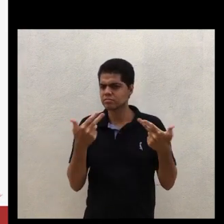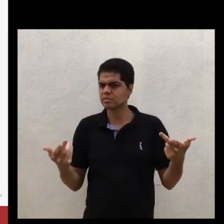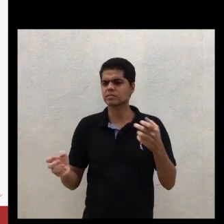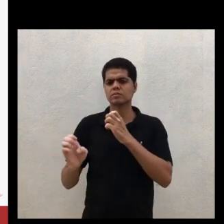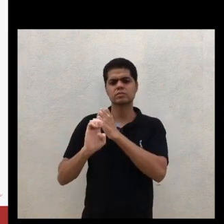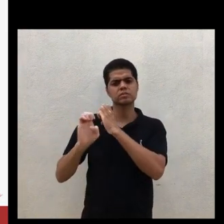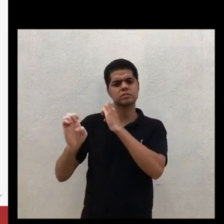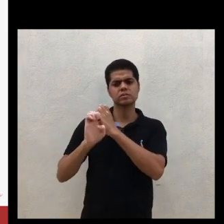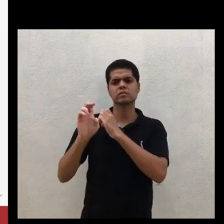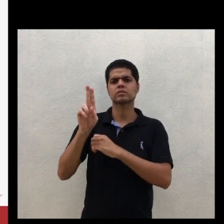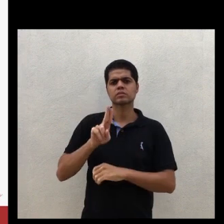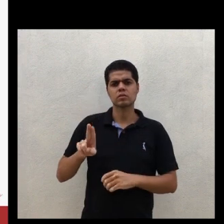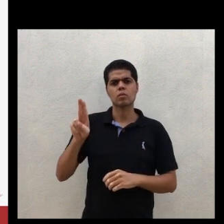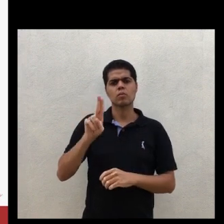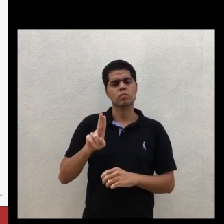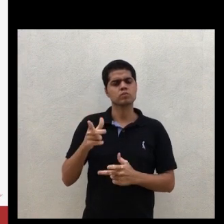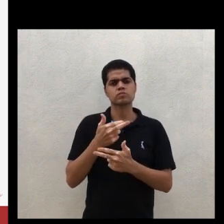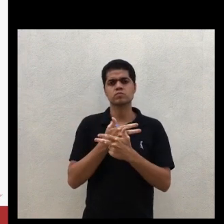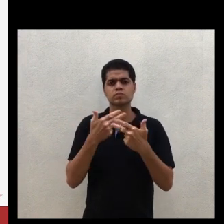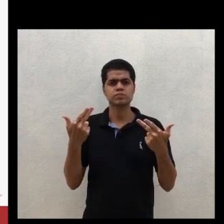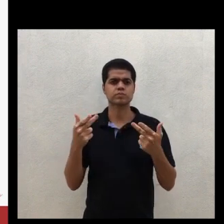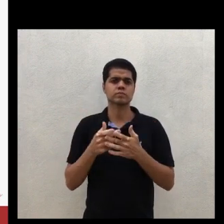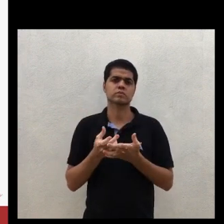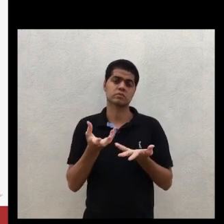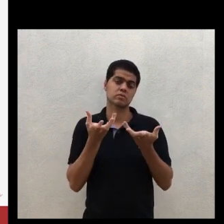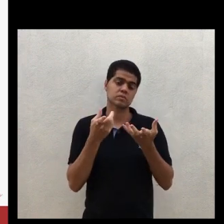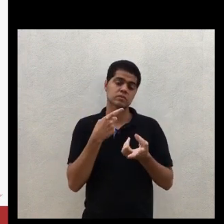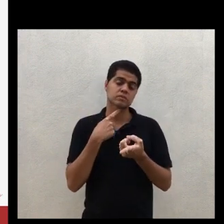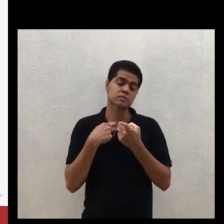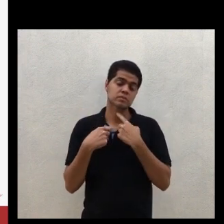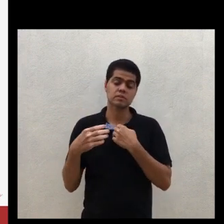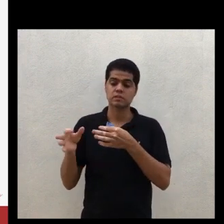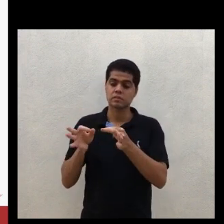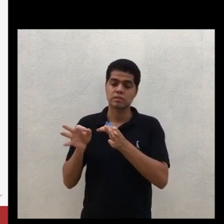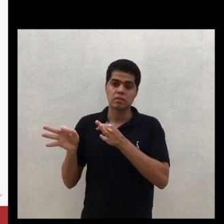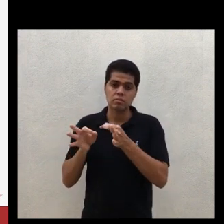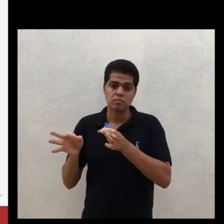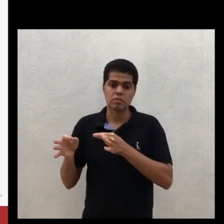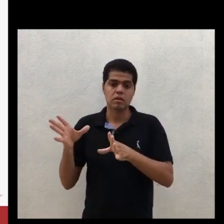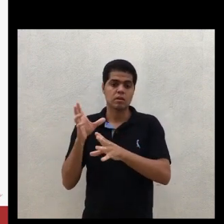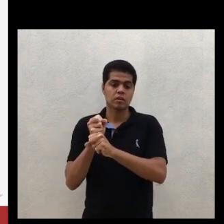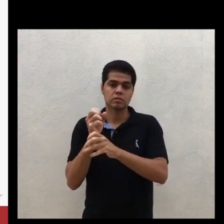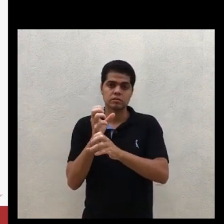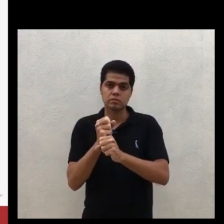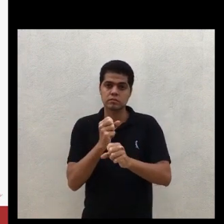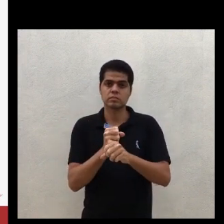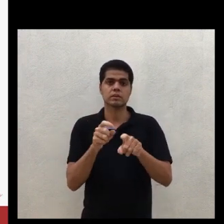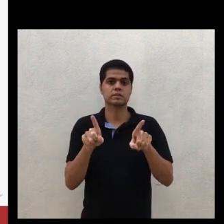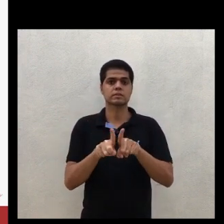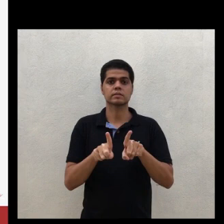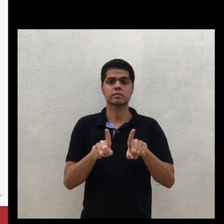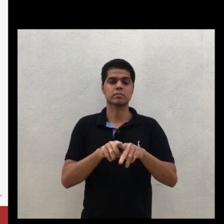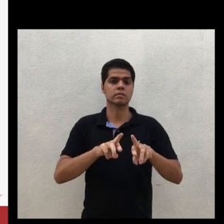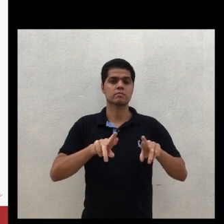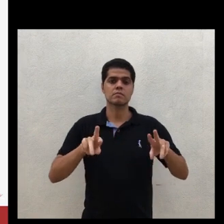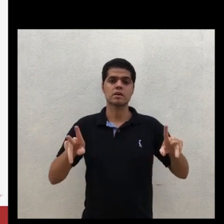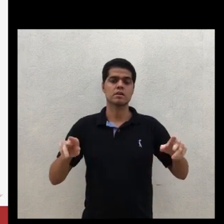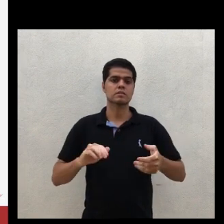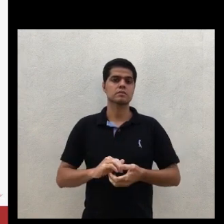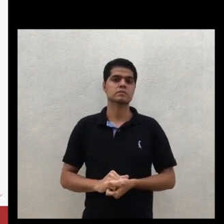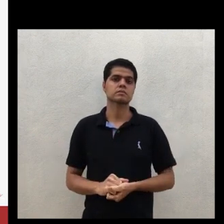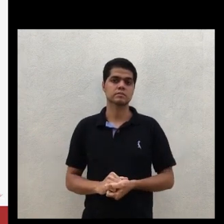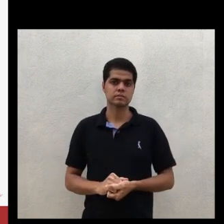coisa em engenharia. Tá? Para qualquer coisa que você queira controlar. Né? Você queira calcular, igual eu dei ali um exemplo